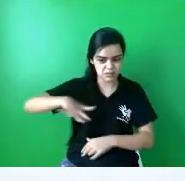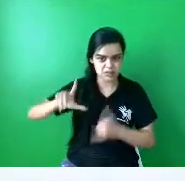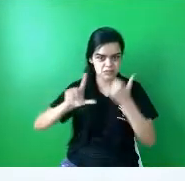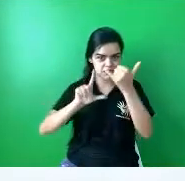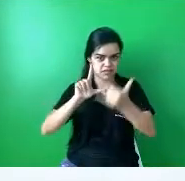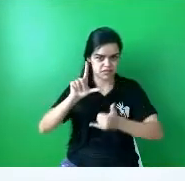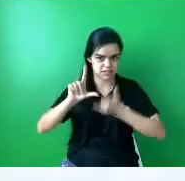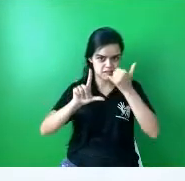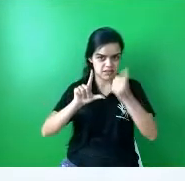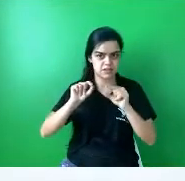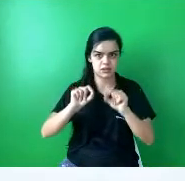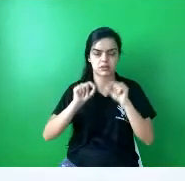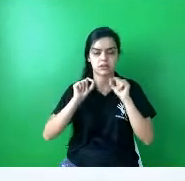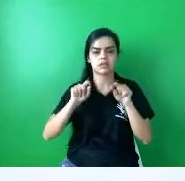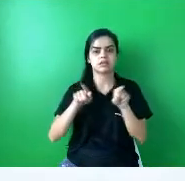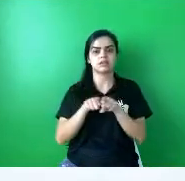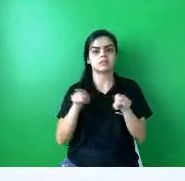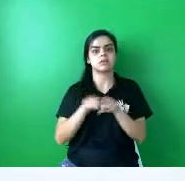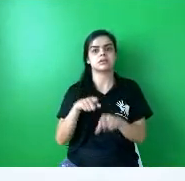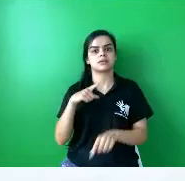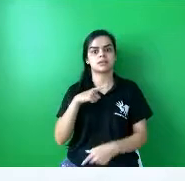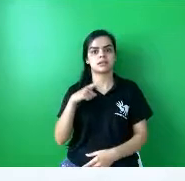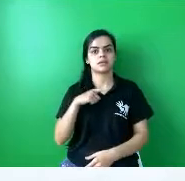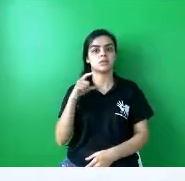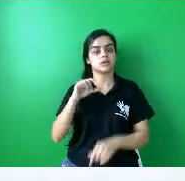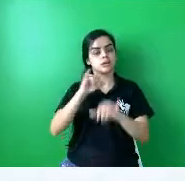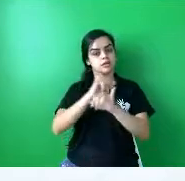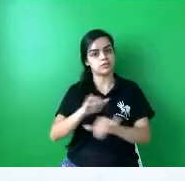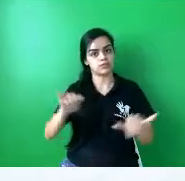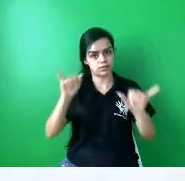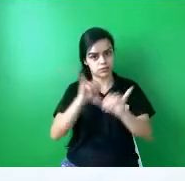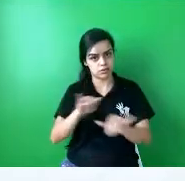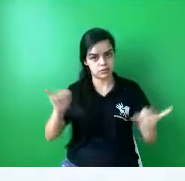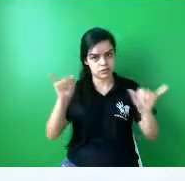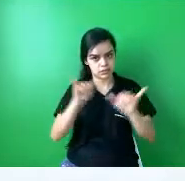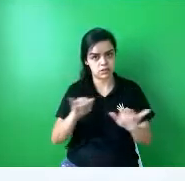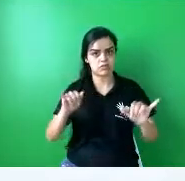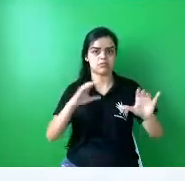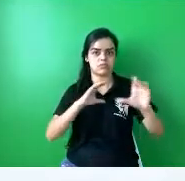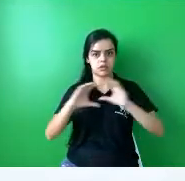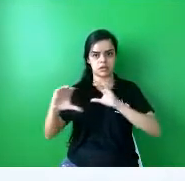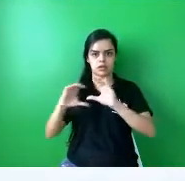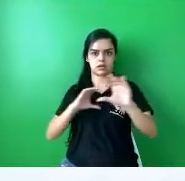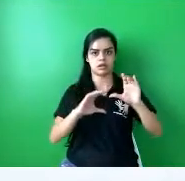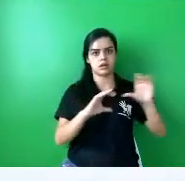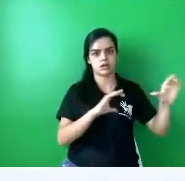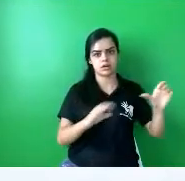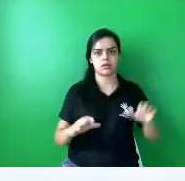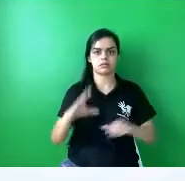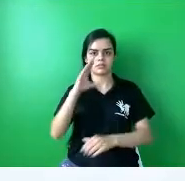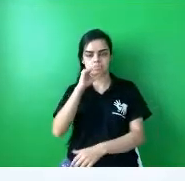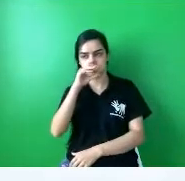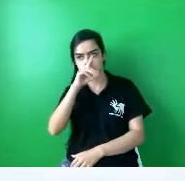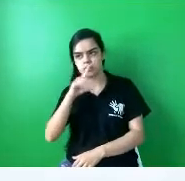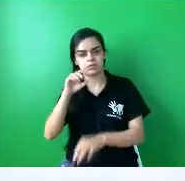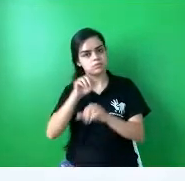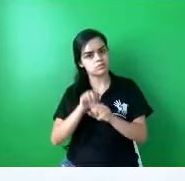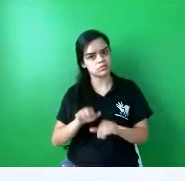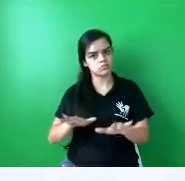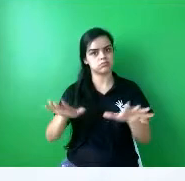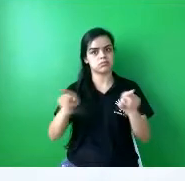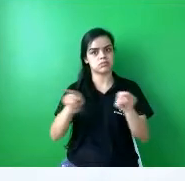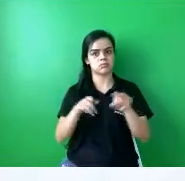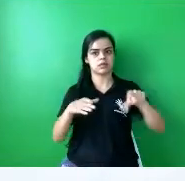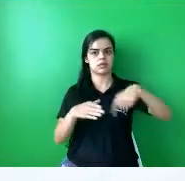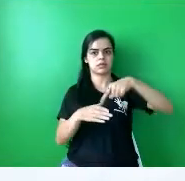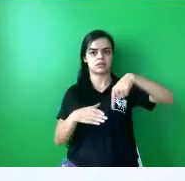lazer, a gente também vai passar a informar aqui nos nossos meios de comunicação, a cada final de semana, que é quando tem os